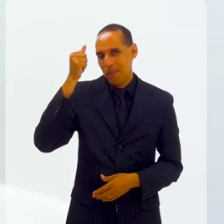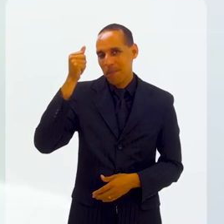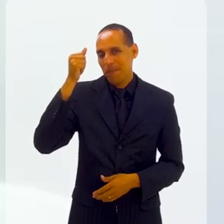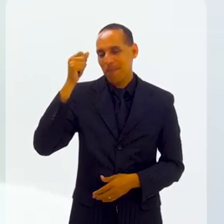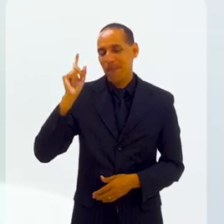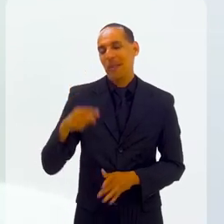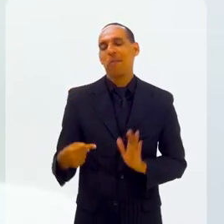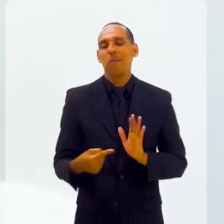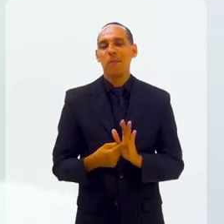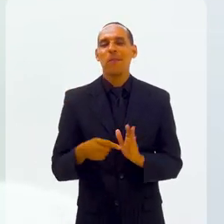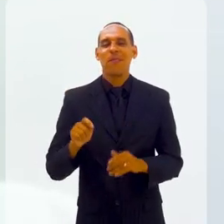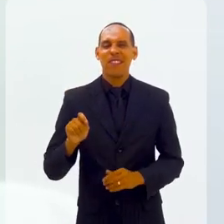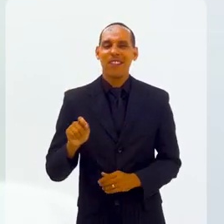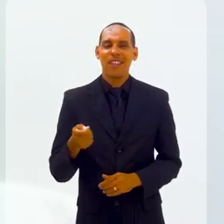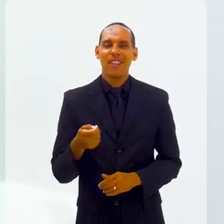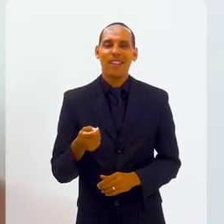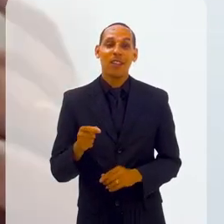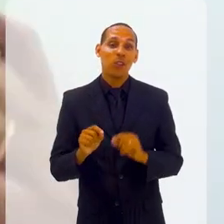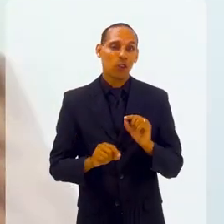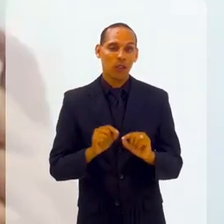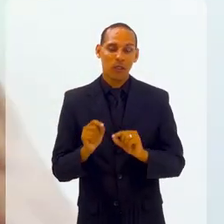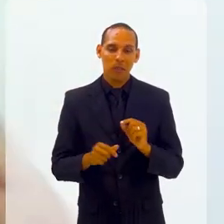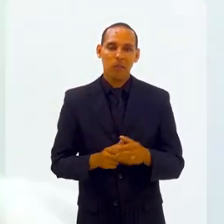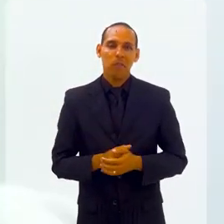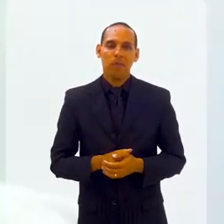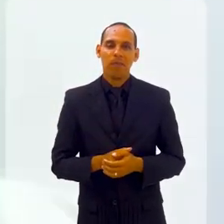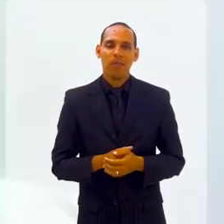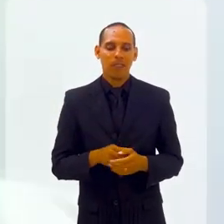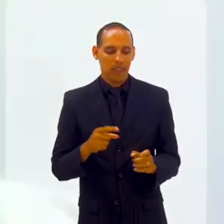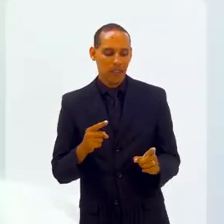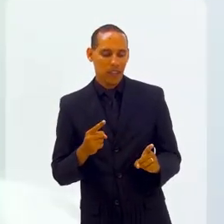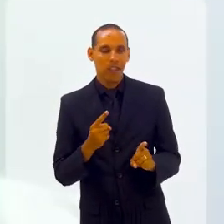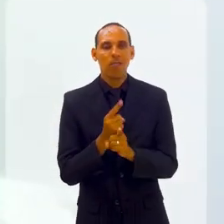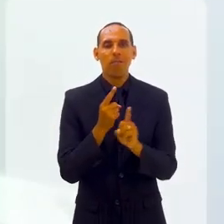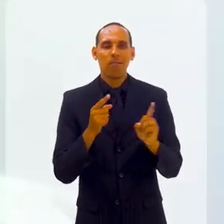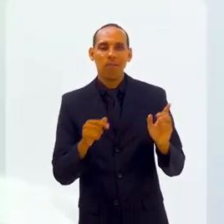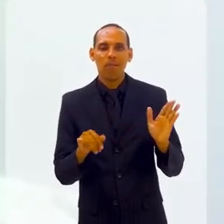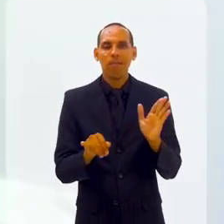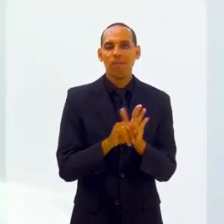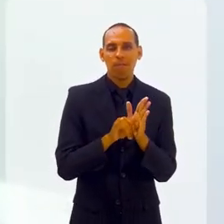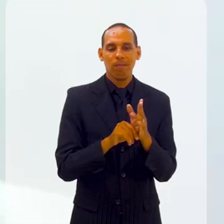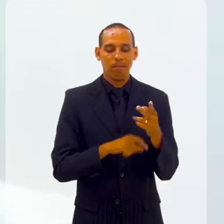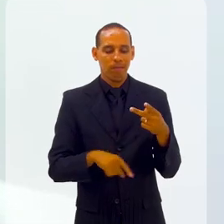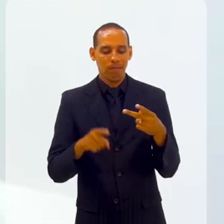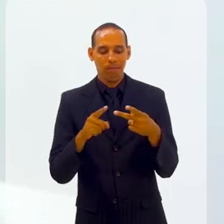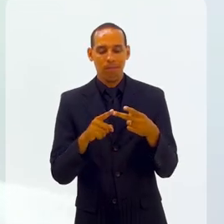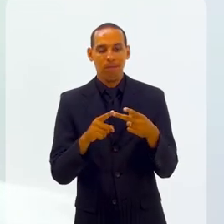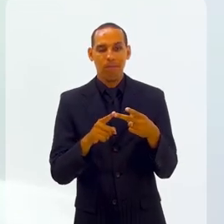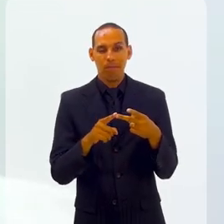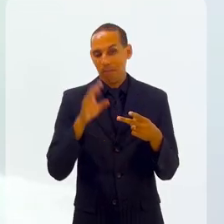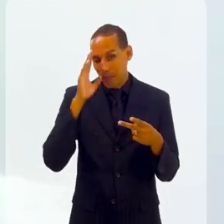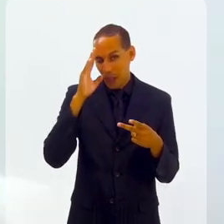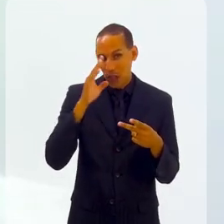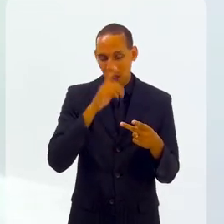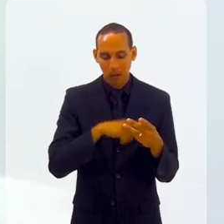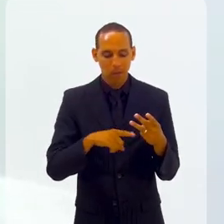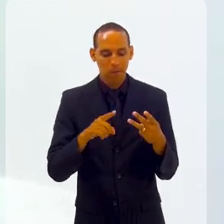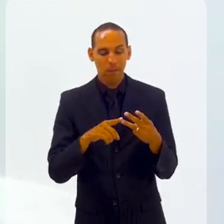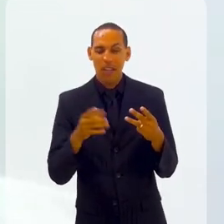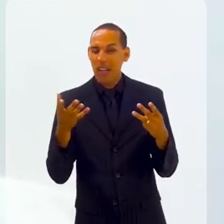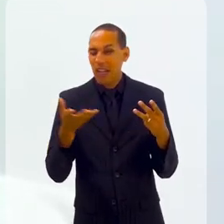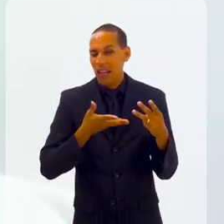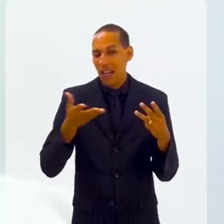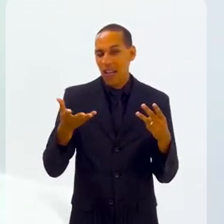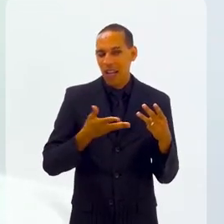acho que esse é um ponto chave né A questão da identificação da priorização e da